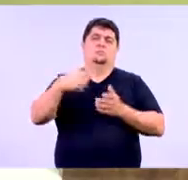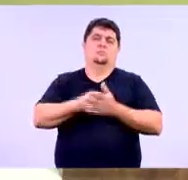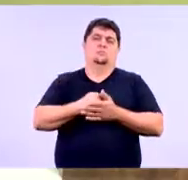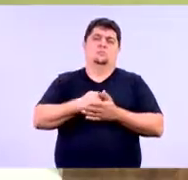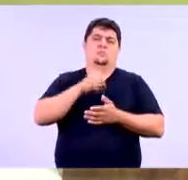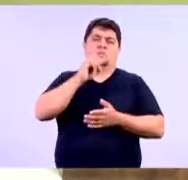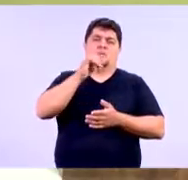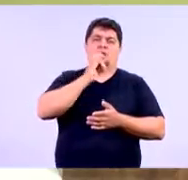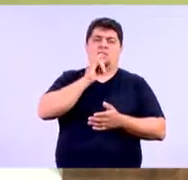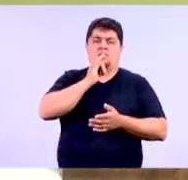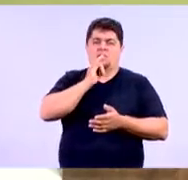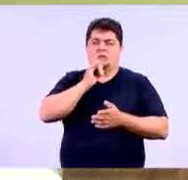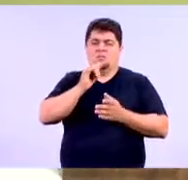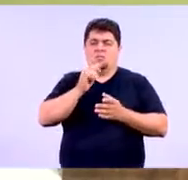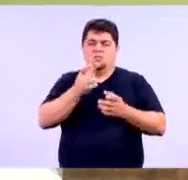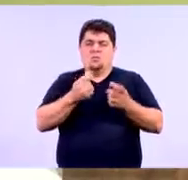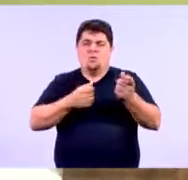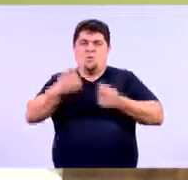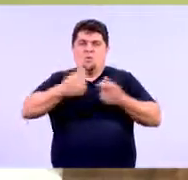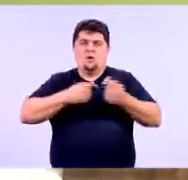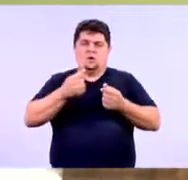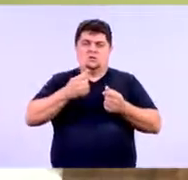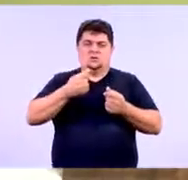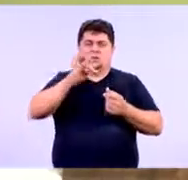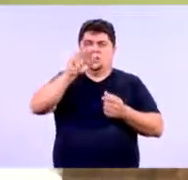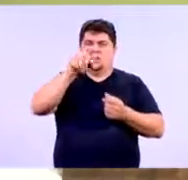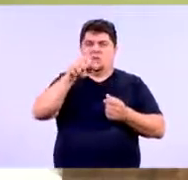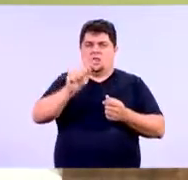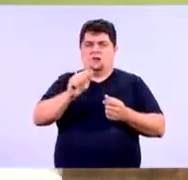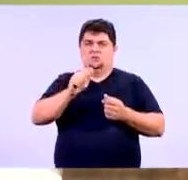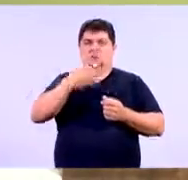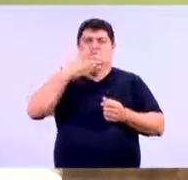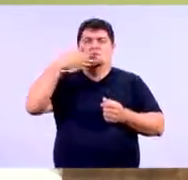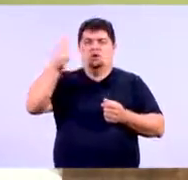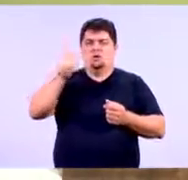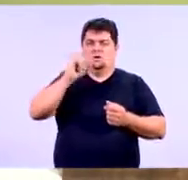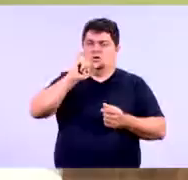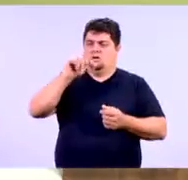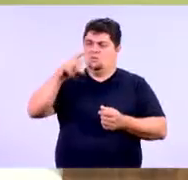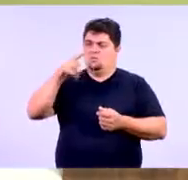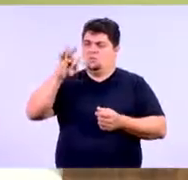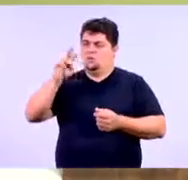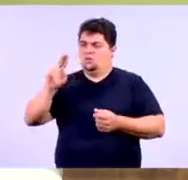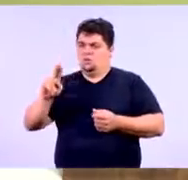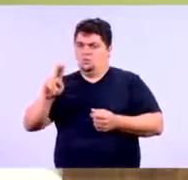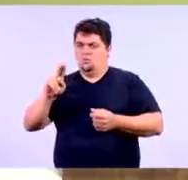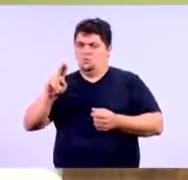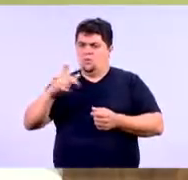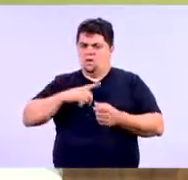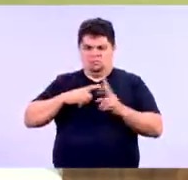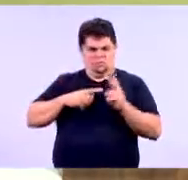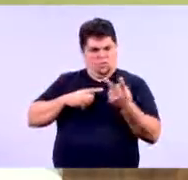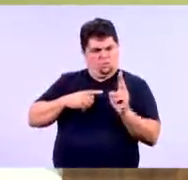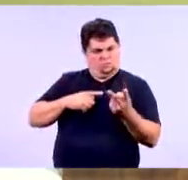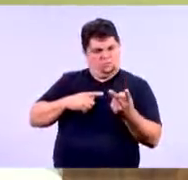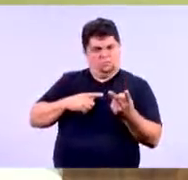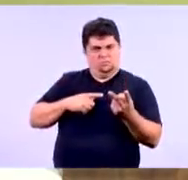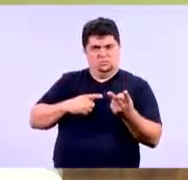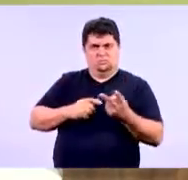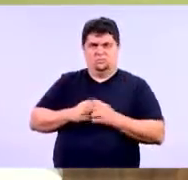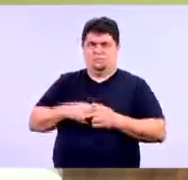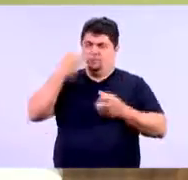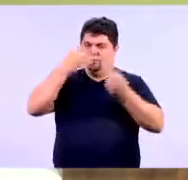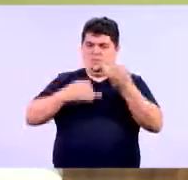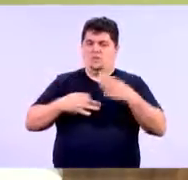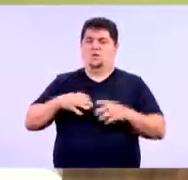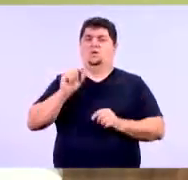na cobrança da taxa de melhoria, IPTU não seria bitributação? Bom, vou esclarecer para